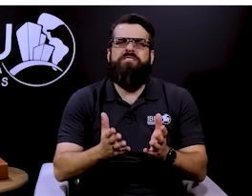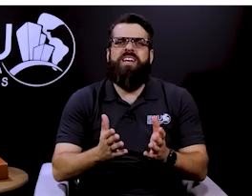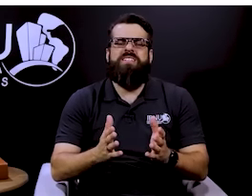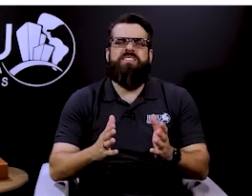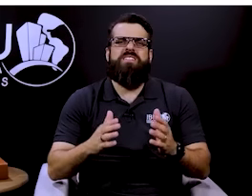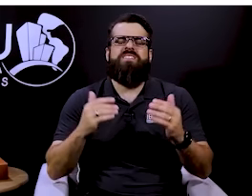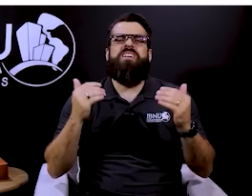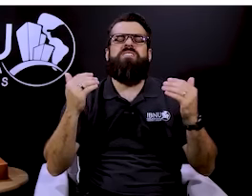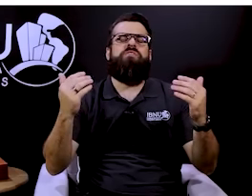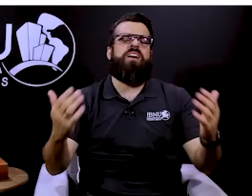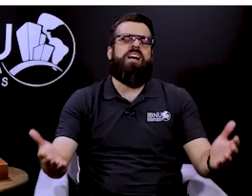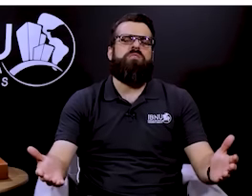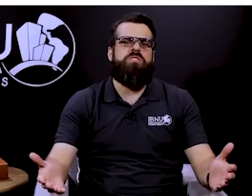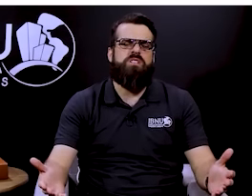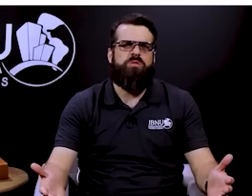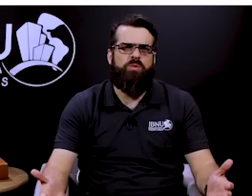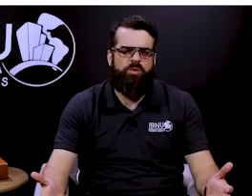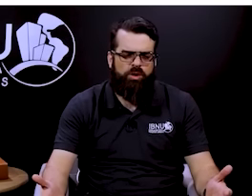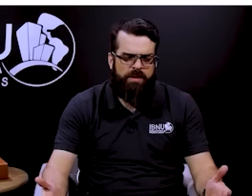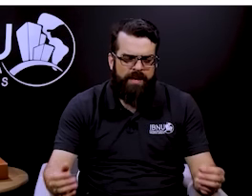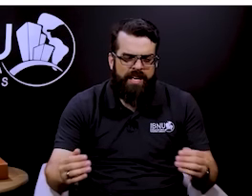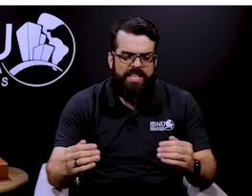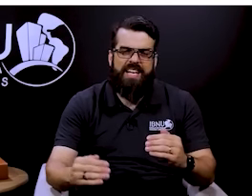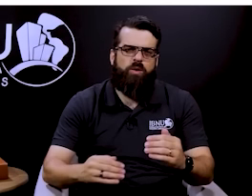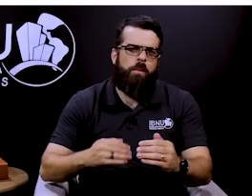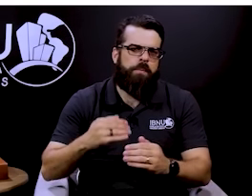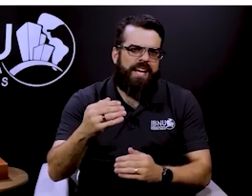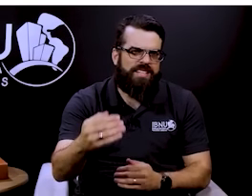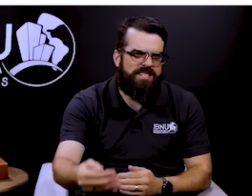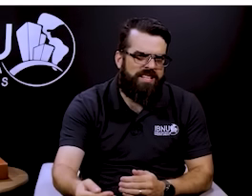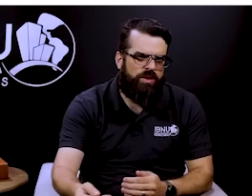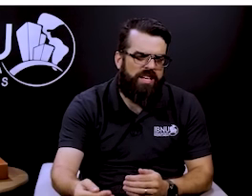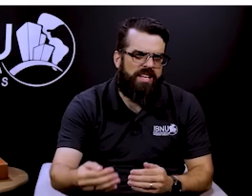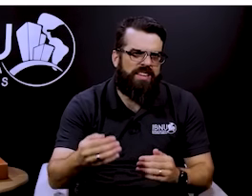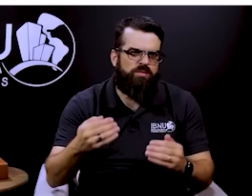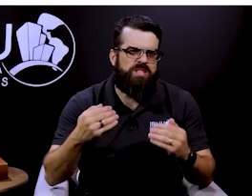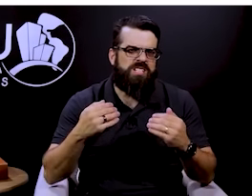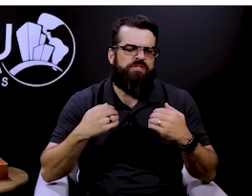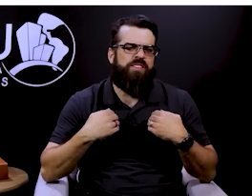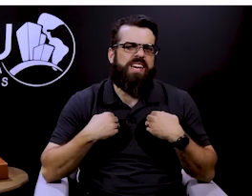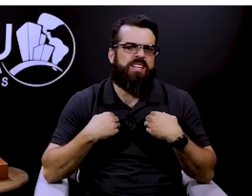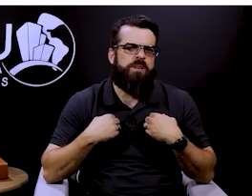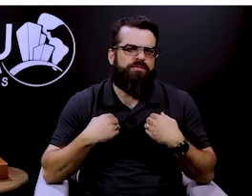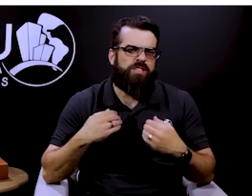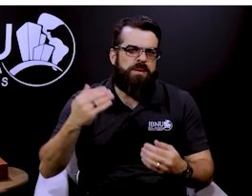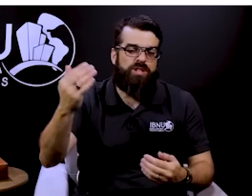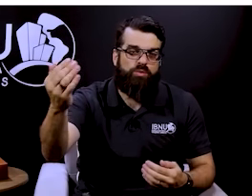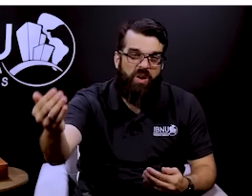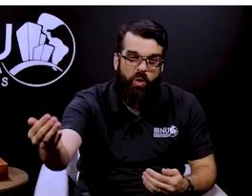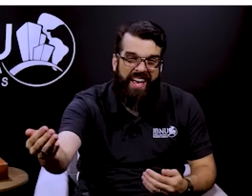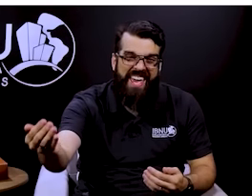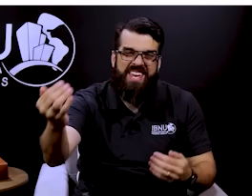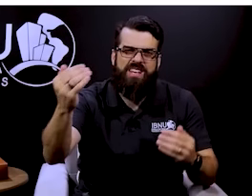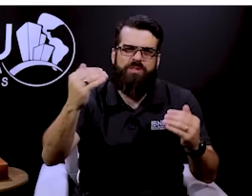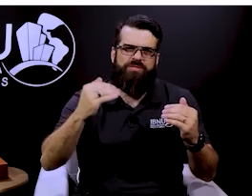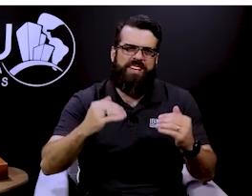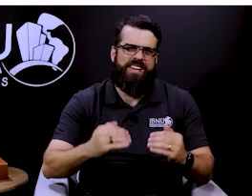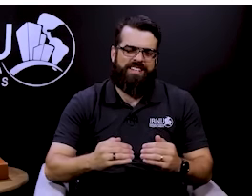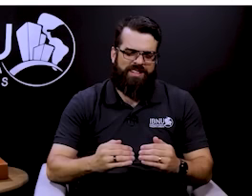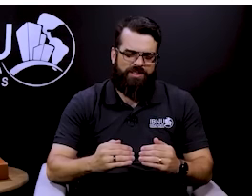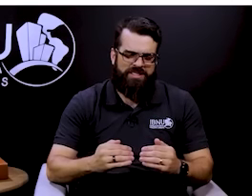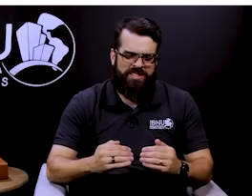louvor e reverência, de santificado seja o teu nome. E ele completa dizendo que não seja feita a minha vontade, mas que o teu